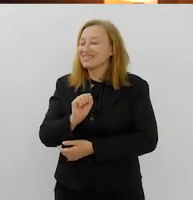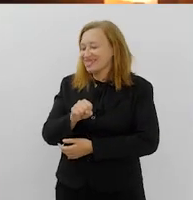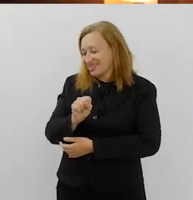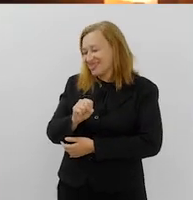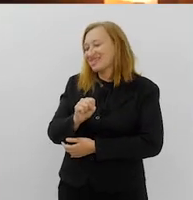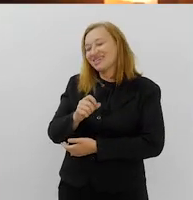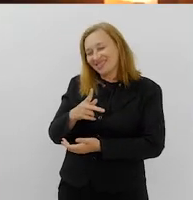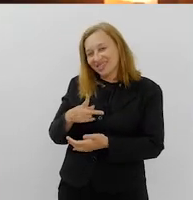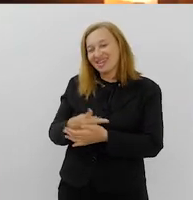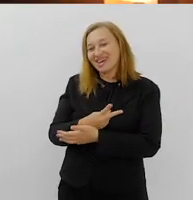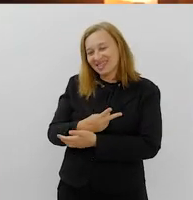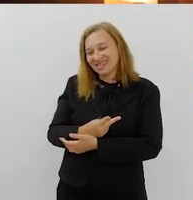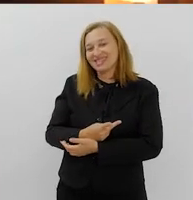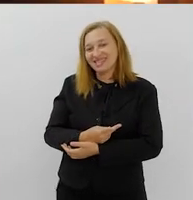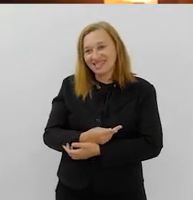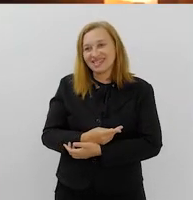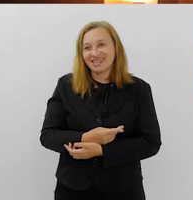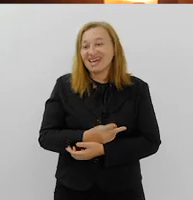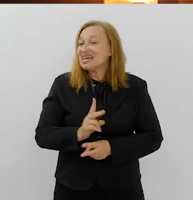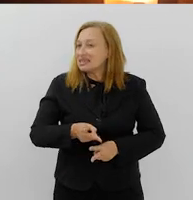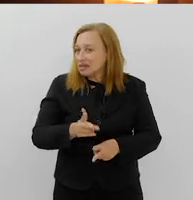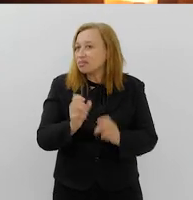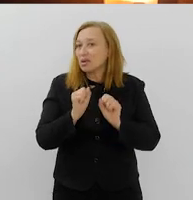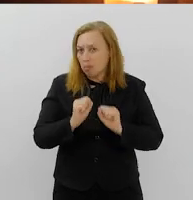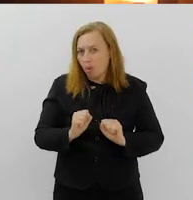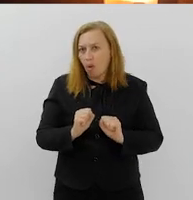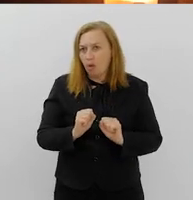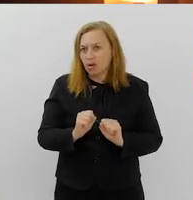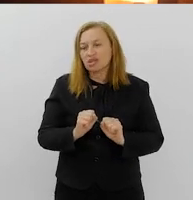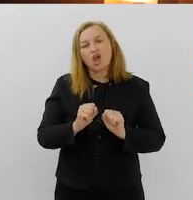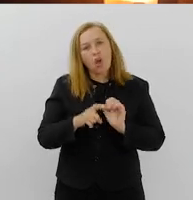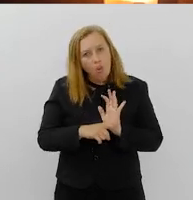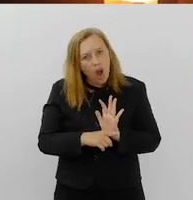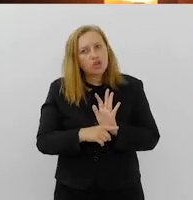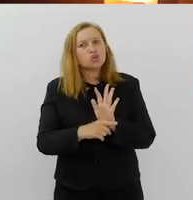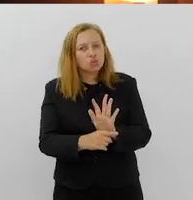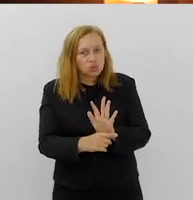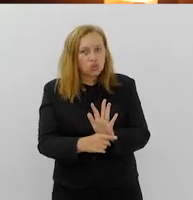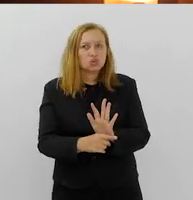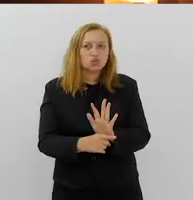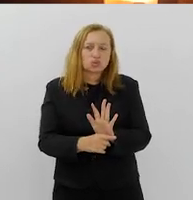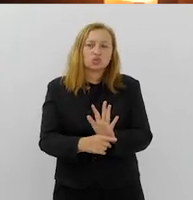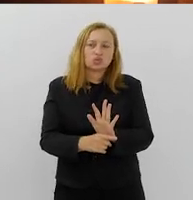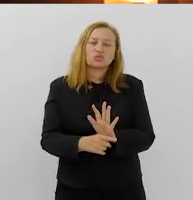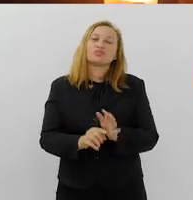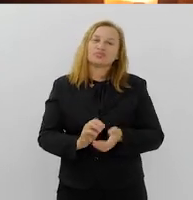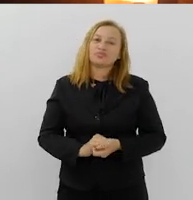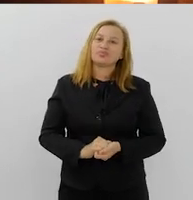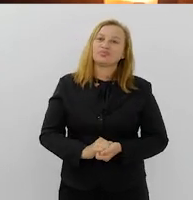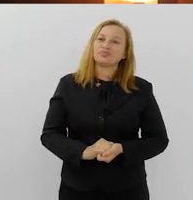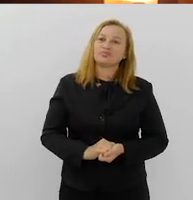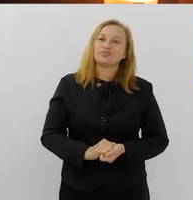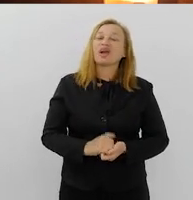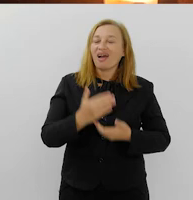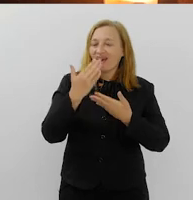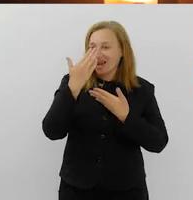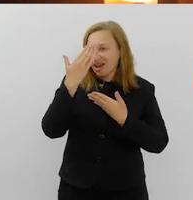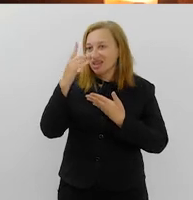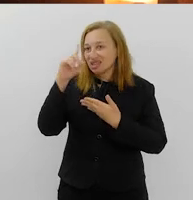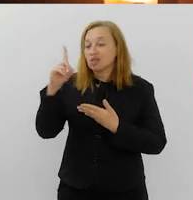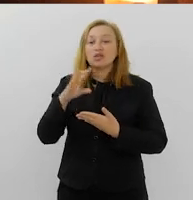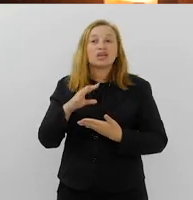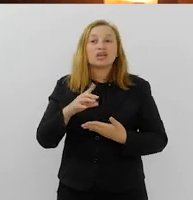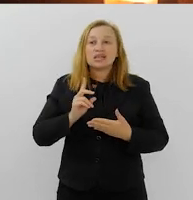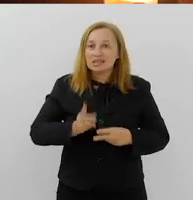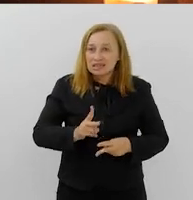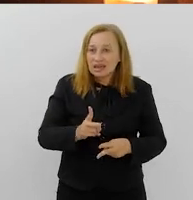Acontece muito. E sempre que pode, a gente consegue dar um jeitinho e fazer acontecer. Graças a Deus,